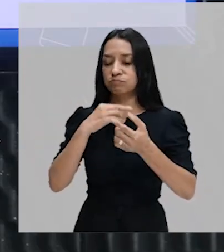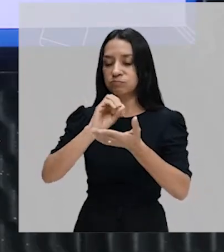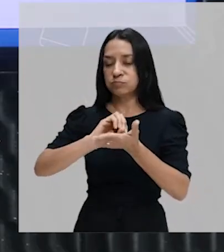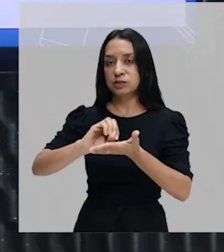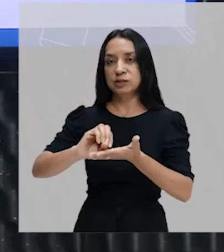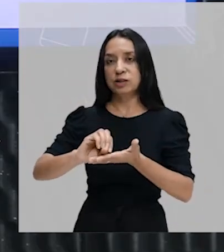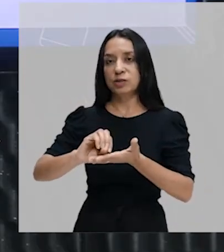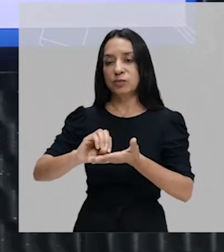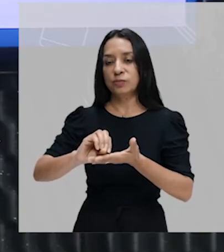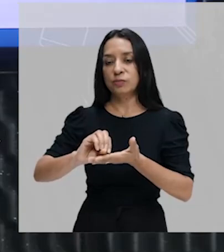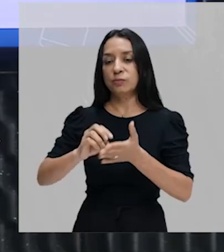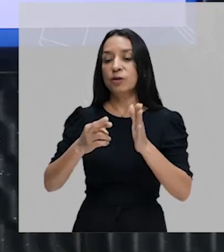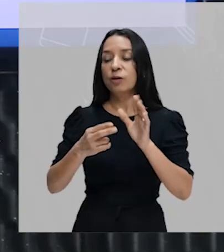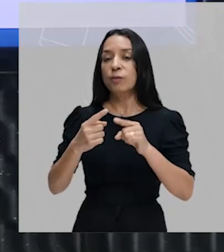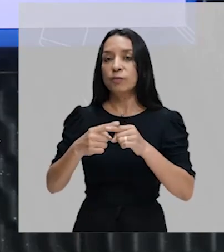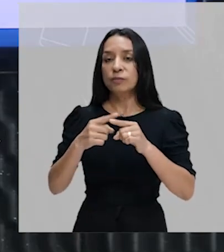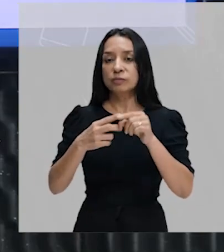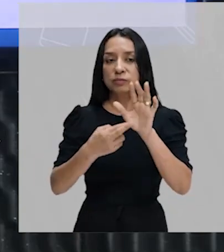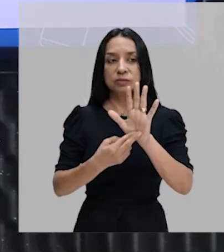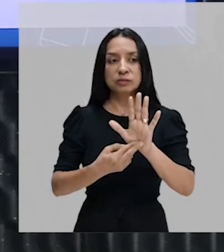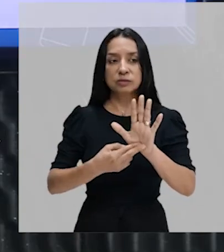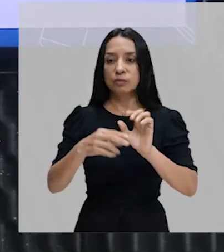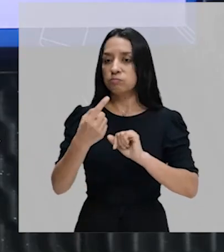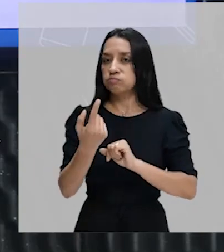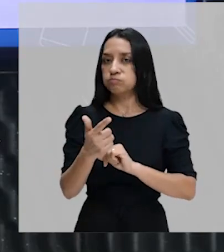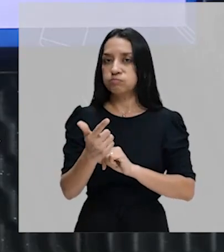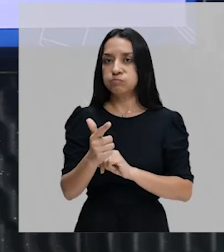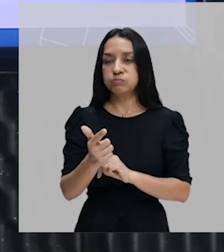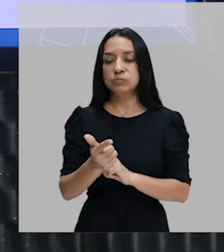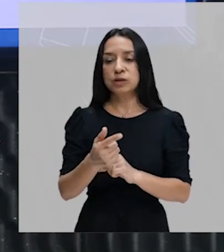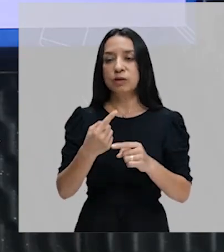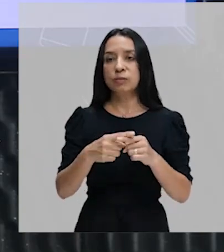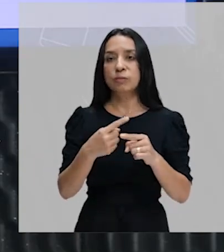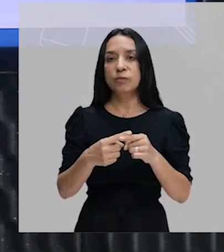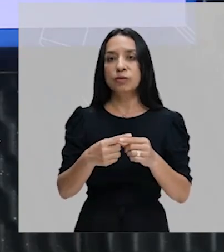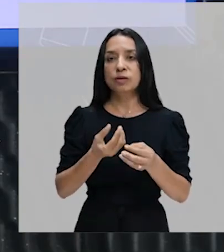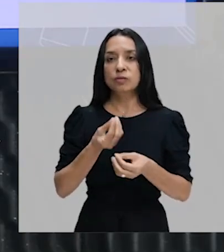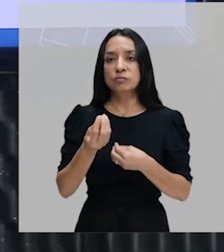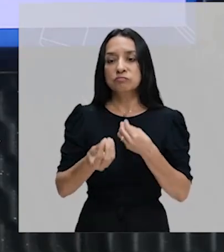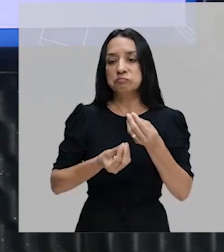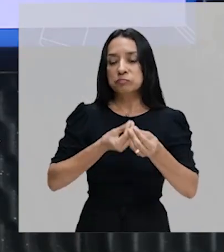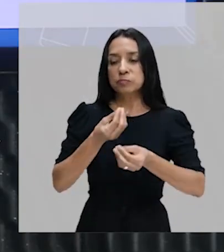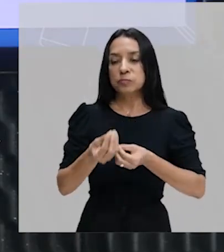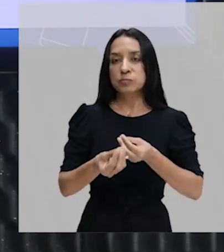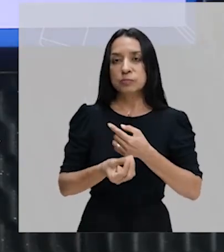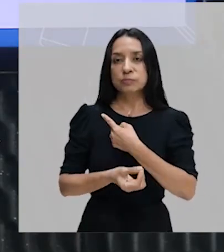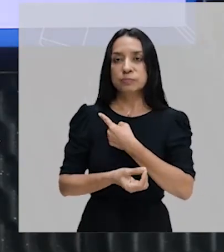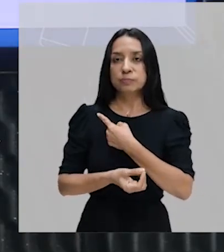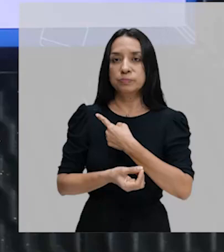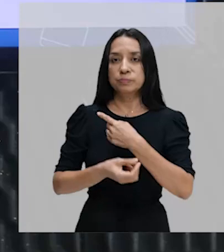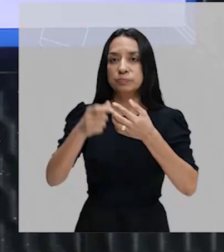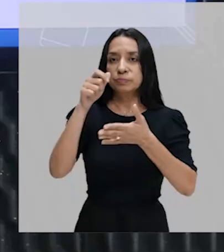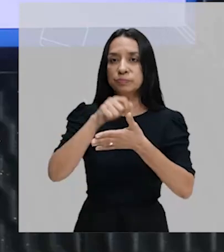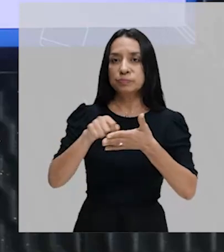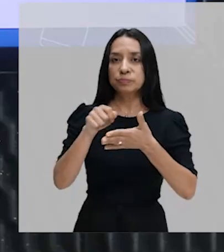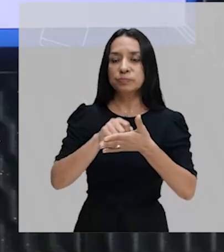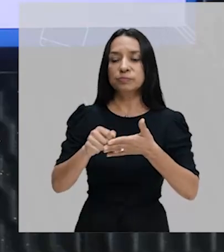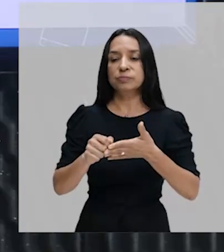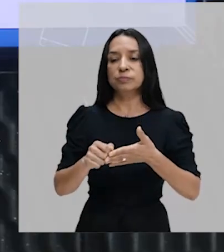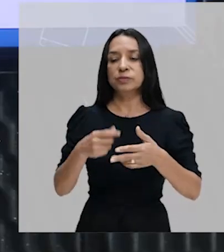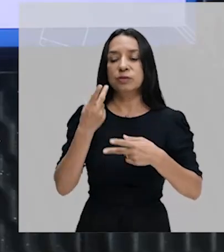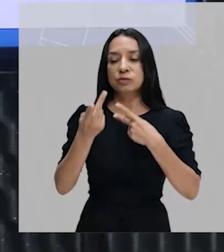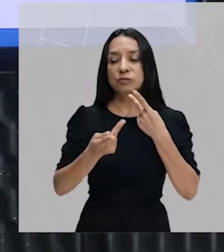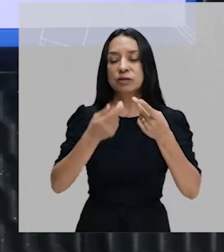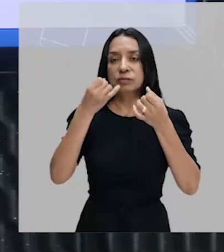essa representação não existe. Por que que não veio essa condição aqui escrito? E eu vou te